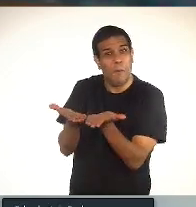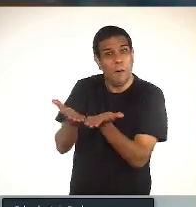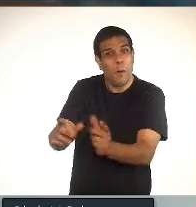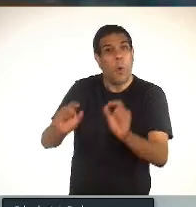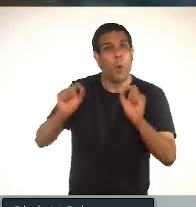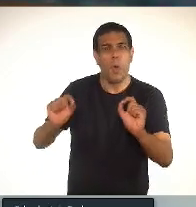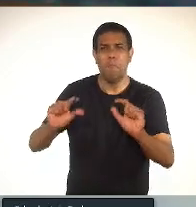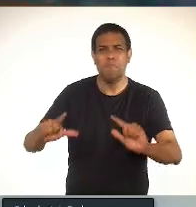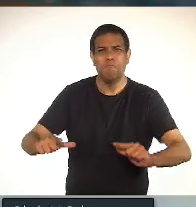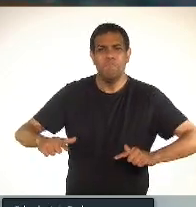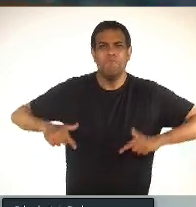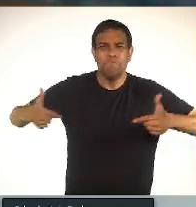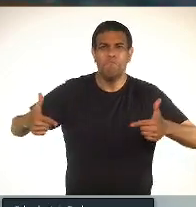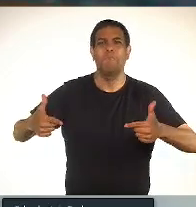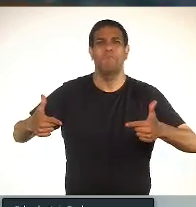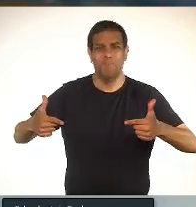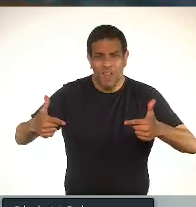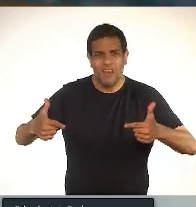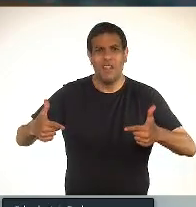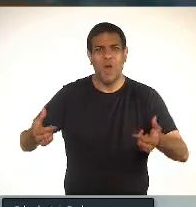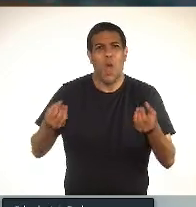um radical de direita?